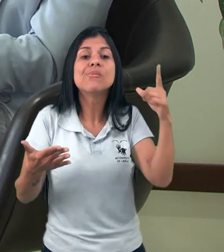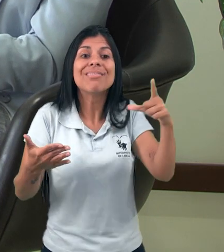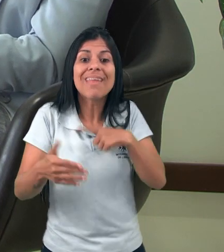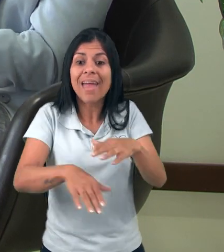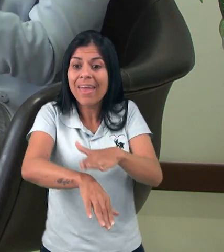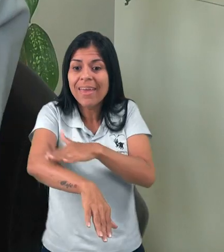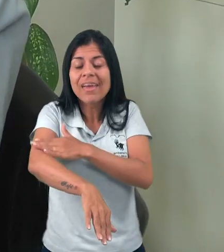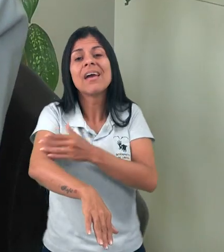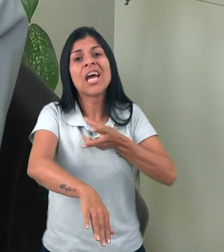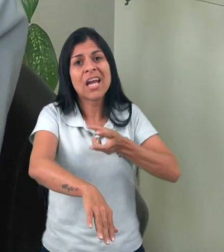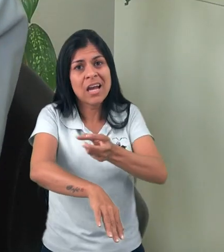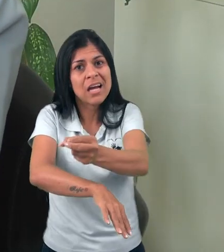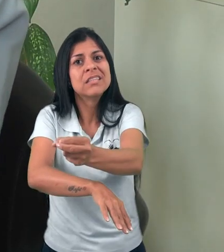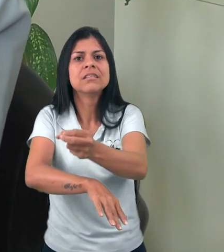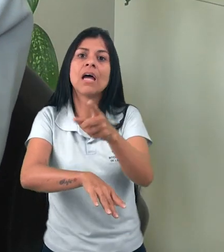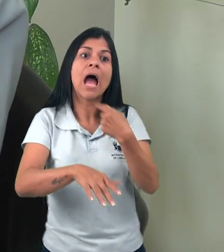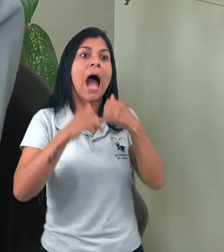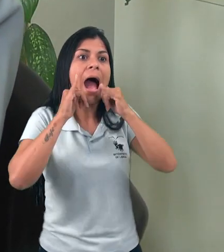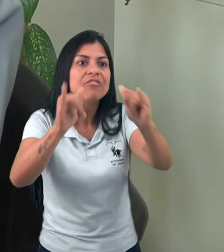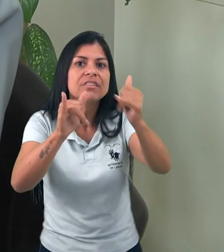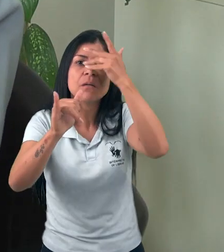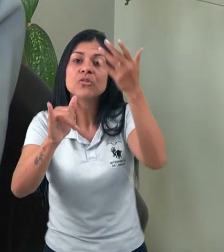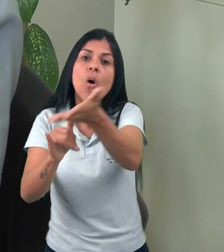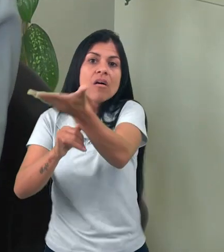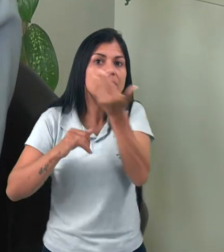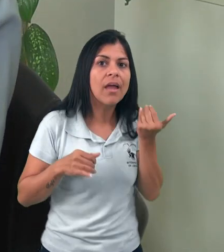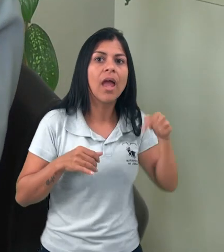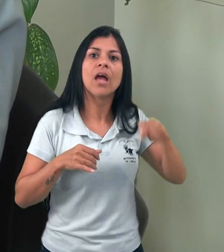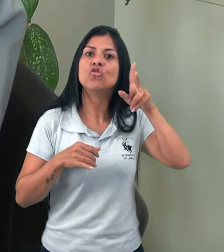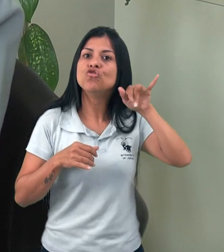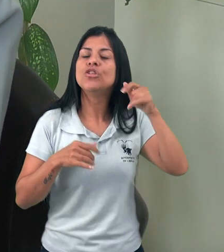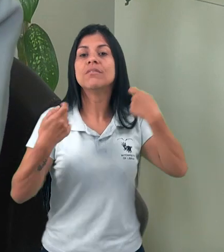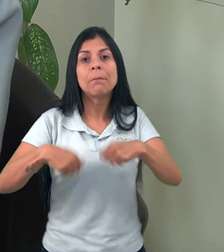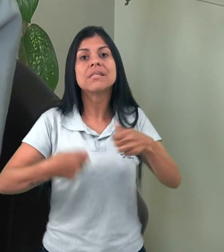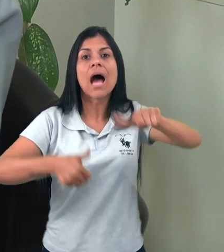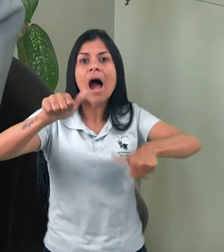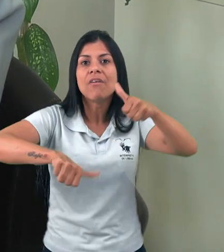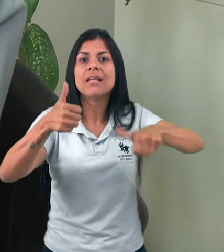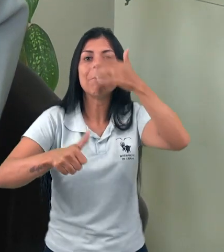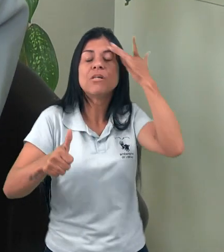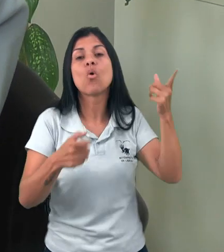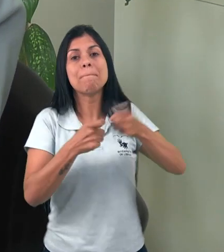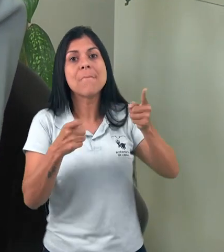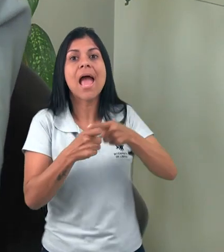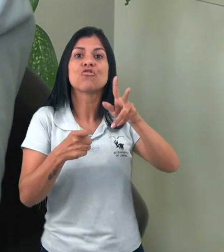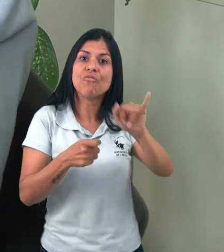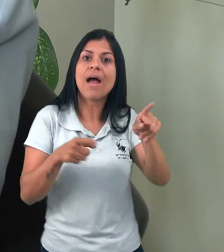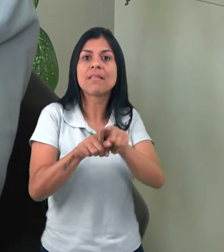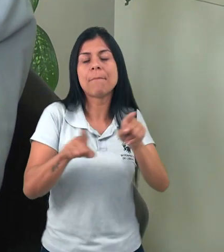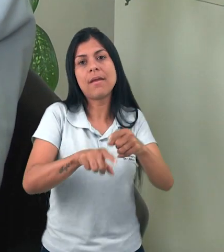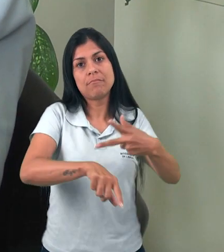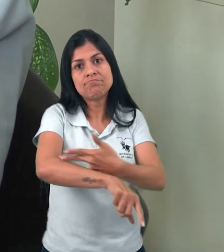lesões cutâneas e já avisam esses pacientes. Ó, tal dia vai ter programa, você precisa vir aqui porque você vai ser avaliado por